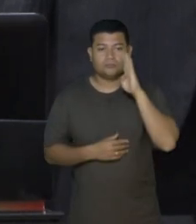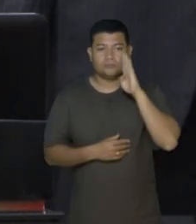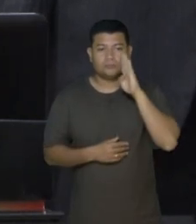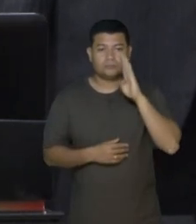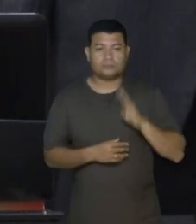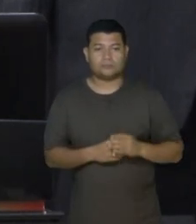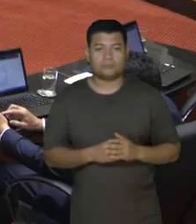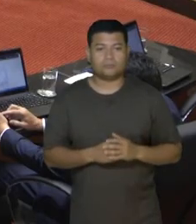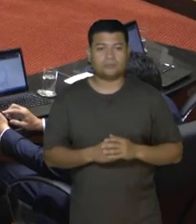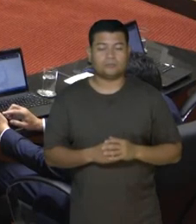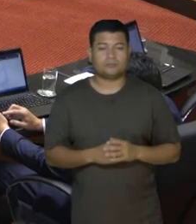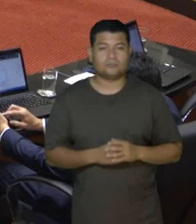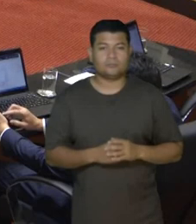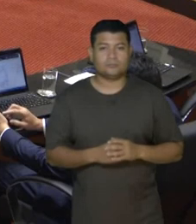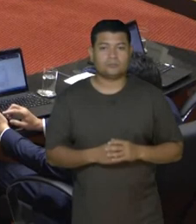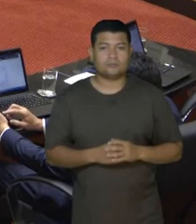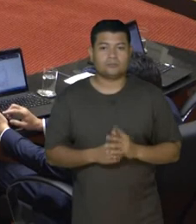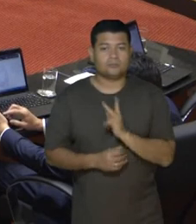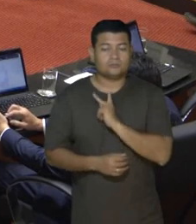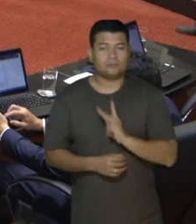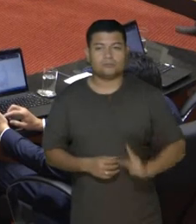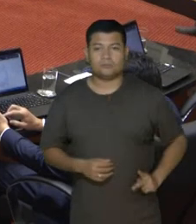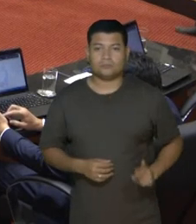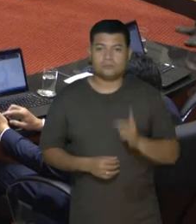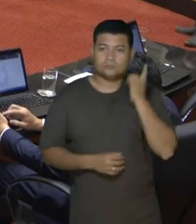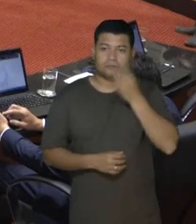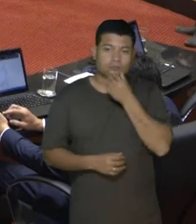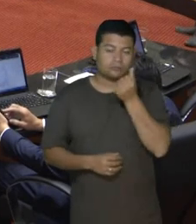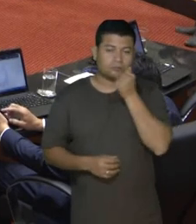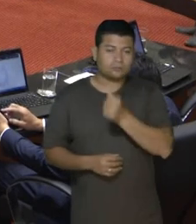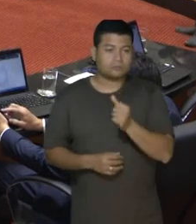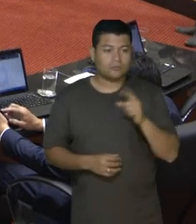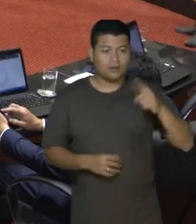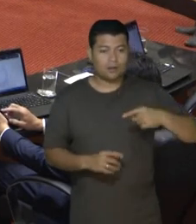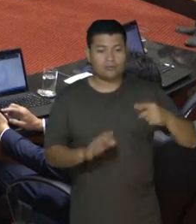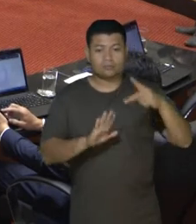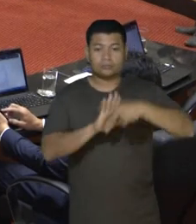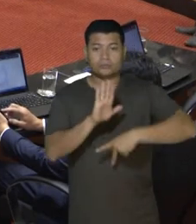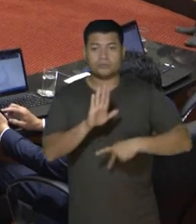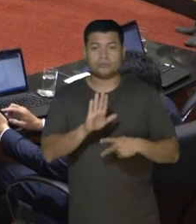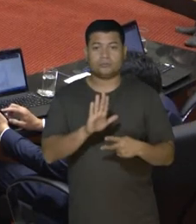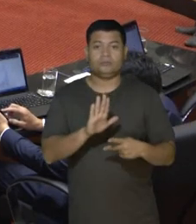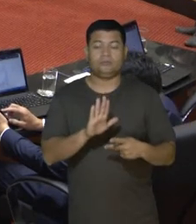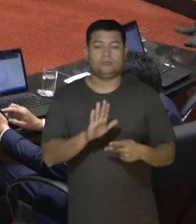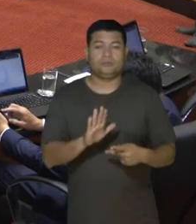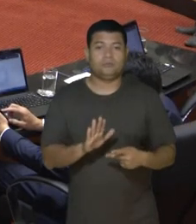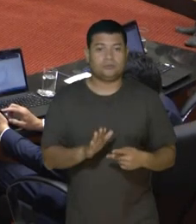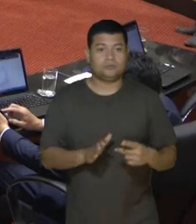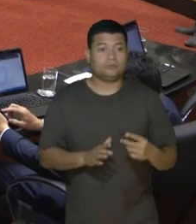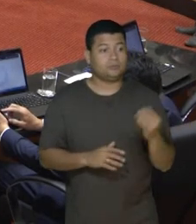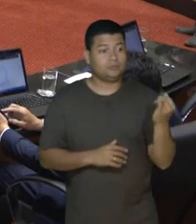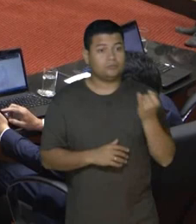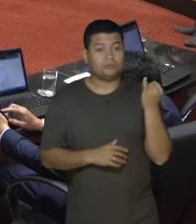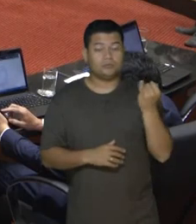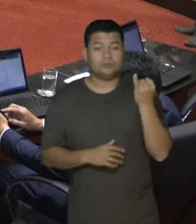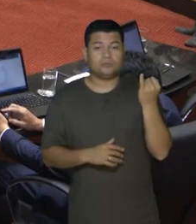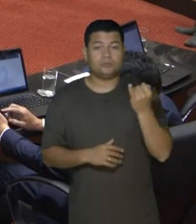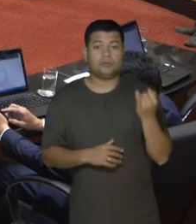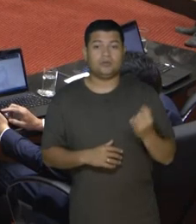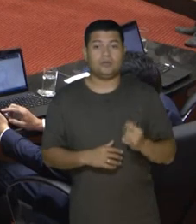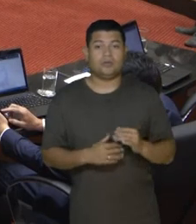Belanda. Senhor presidente, senhores deputados, esse é um projeto muito interessante para a tradição